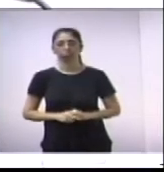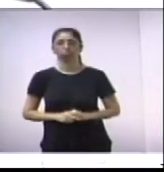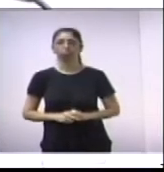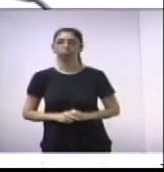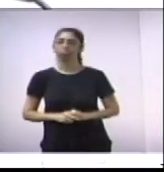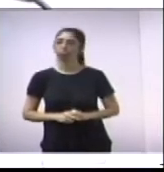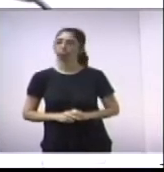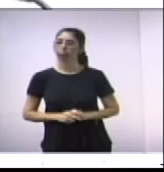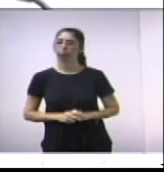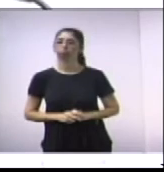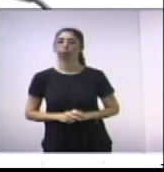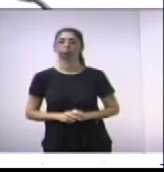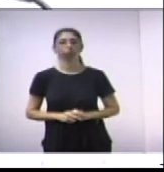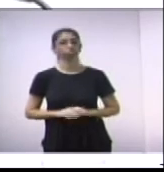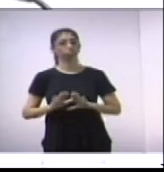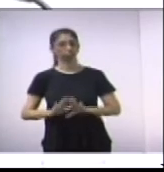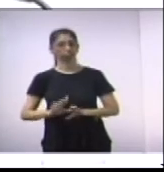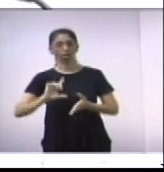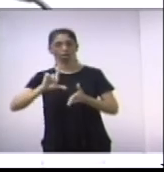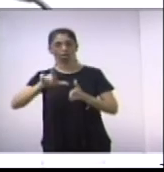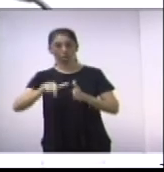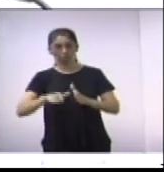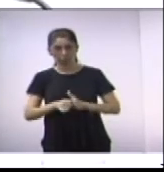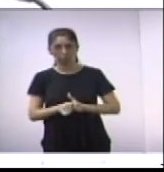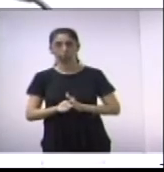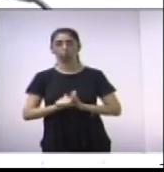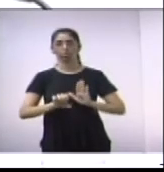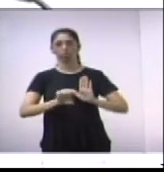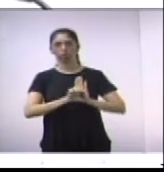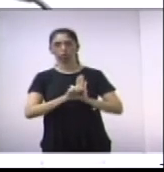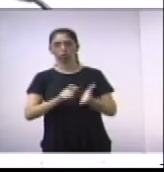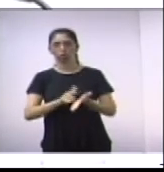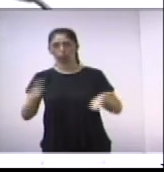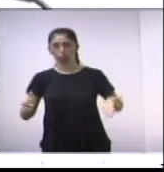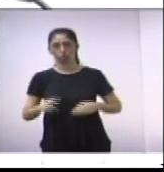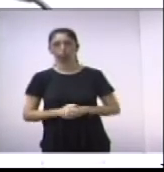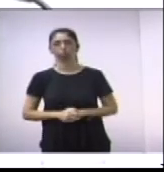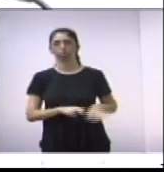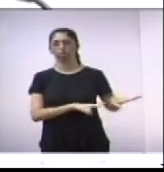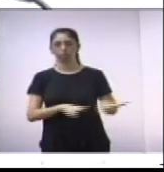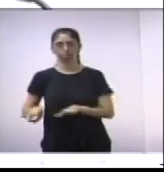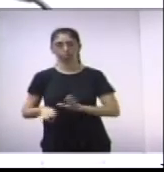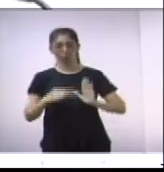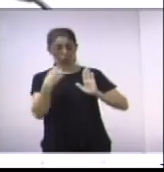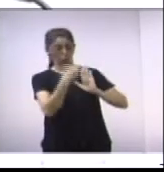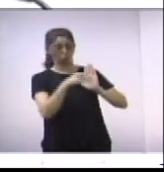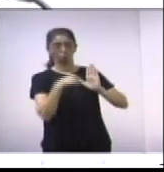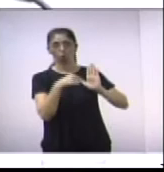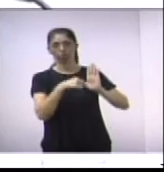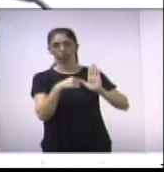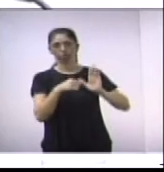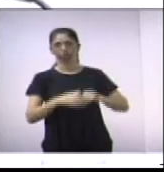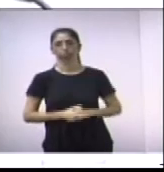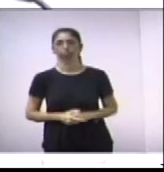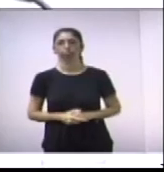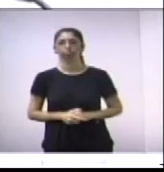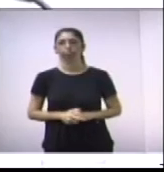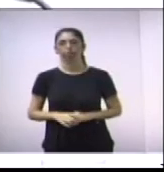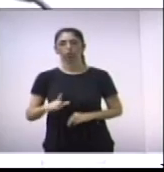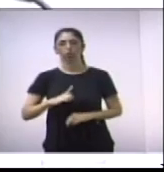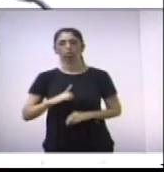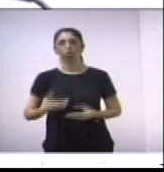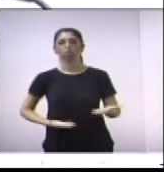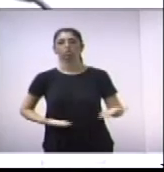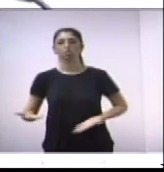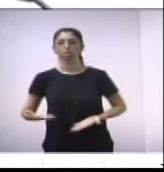105. Aliás, depois de nomeação do senhor Rodrigo por ordem de José Pavão Júnior, a MD4 foi contemplada para a Municipalidade de Paulínia com vários